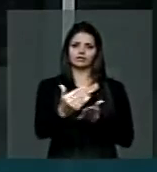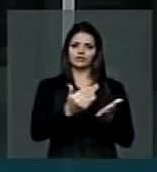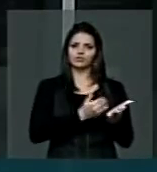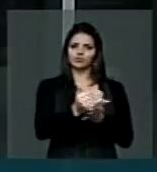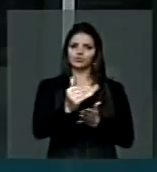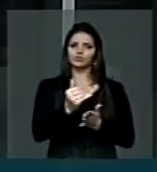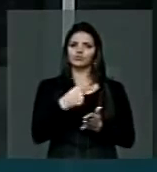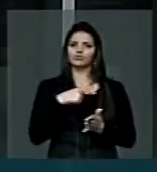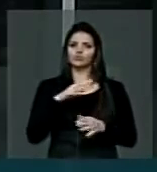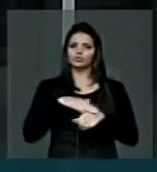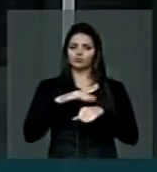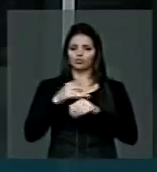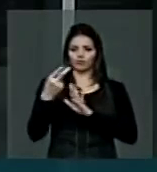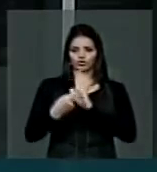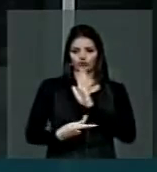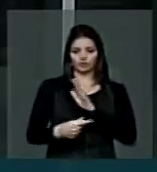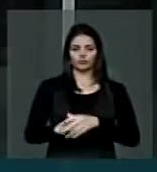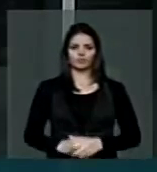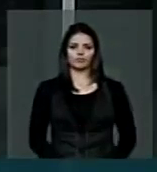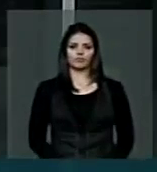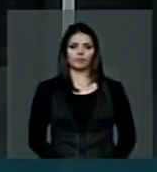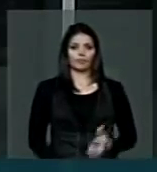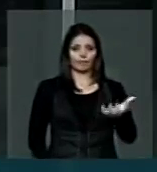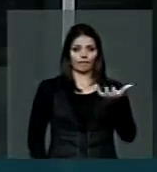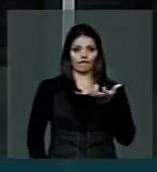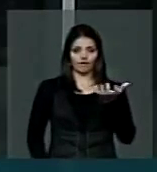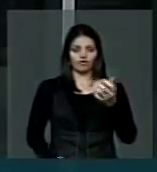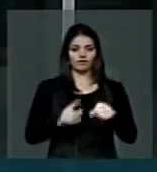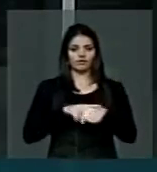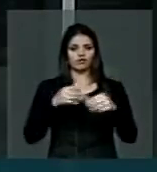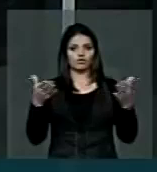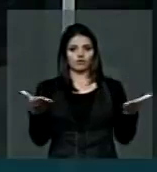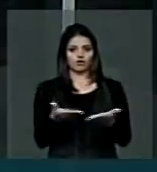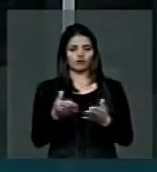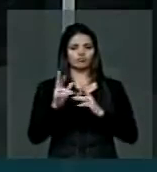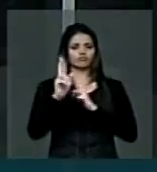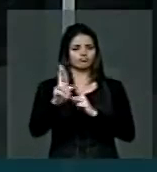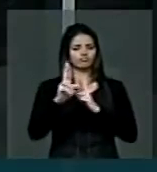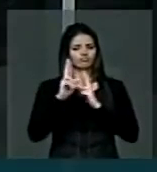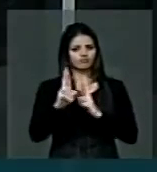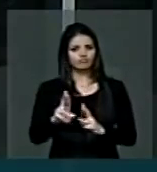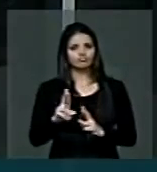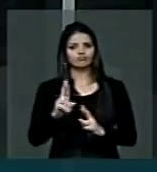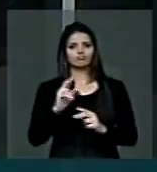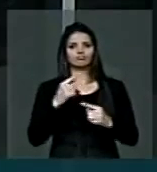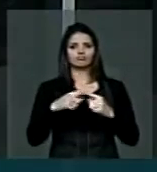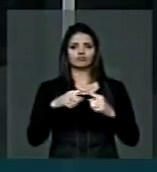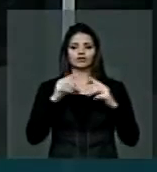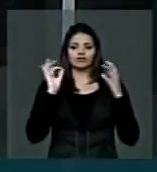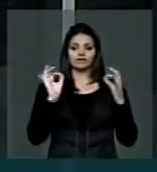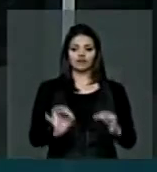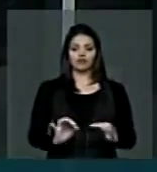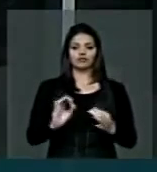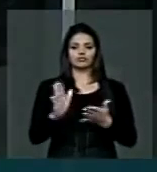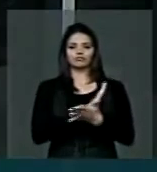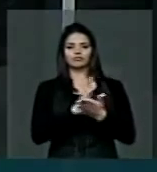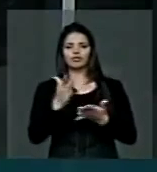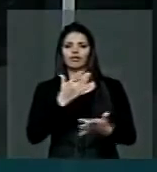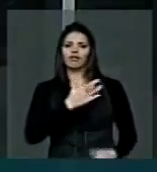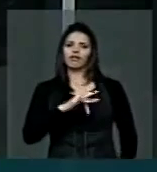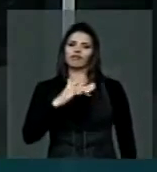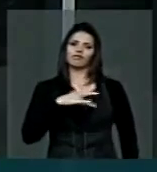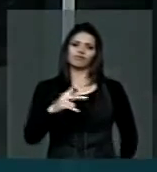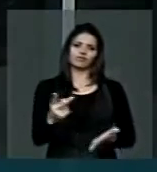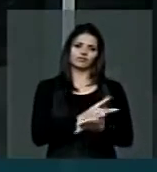imediato à iniciativa. Quero, neste pronunciamento esperançoso, de que certas cenas lamentáveis venham a